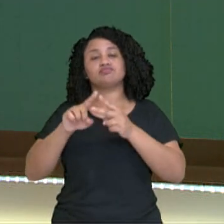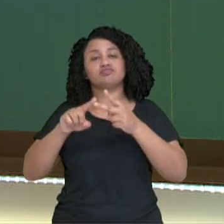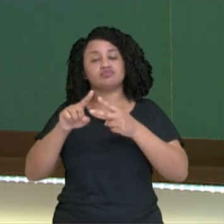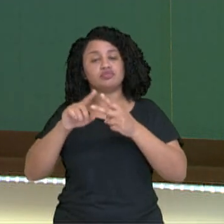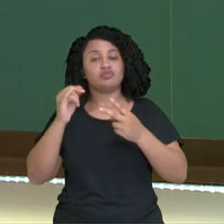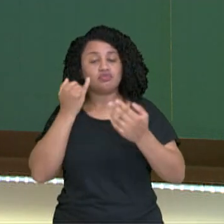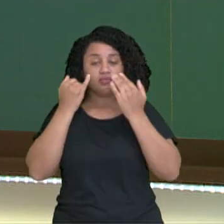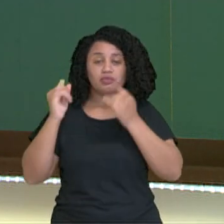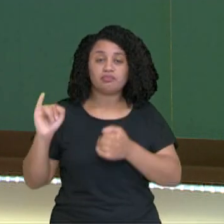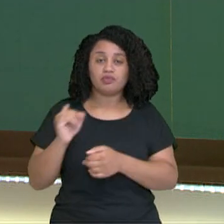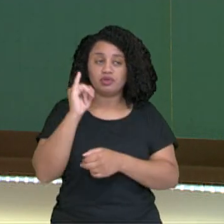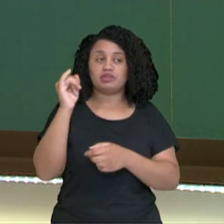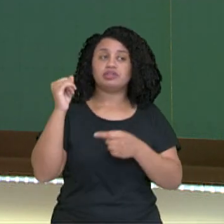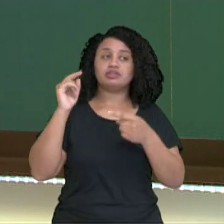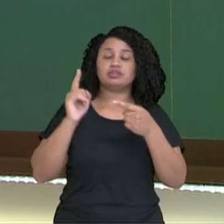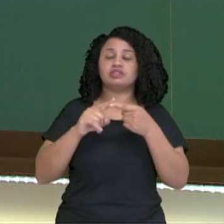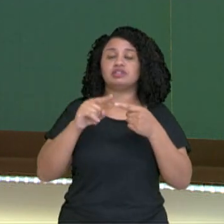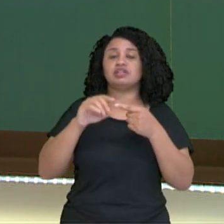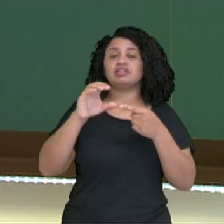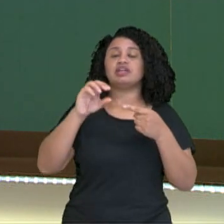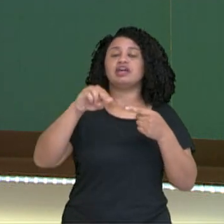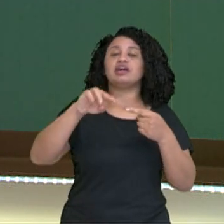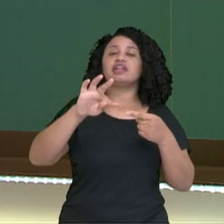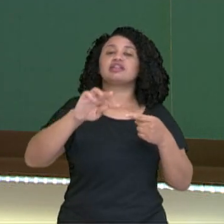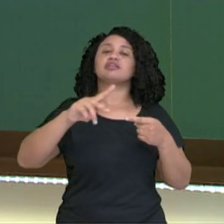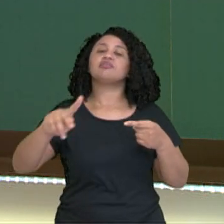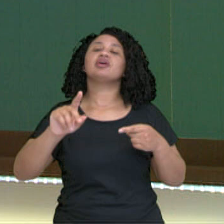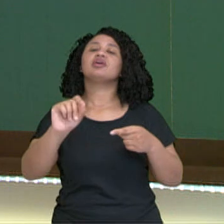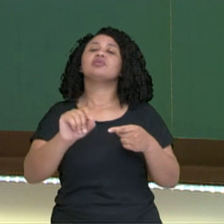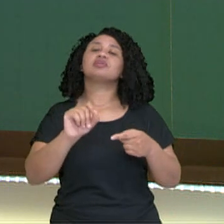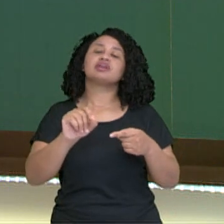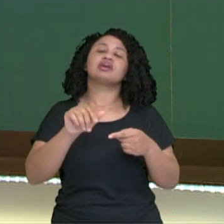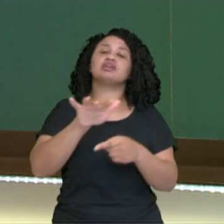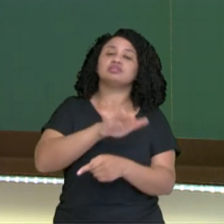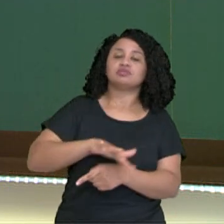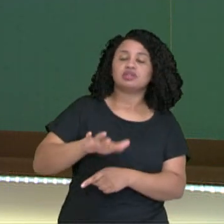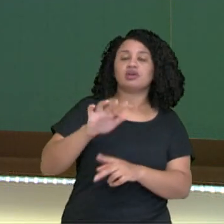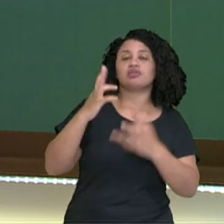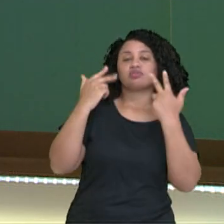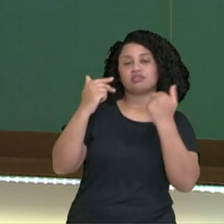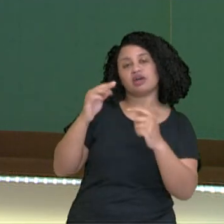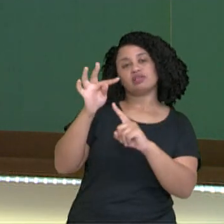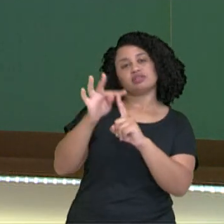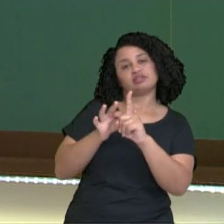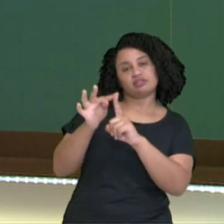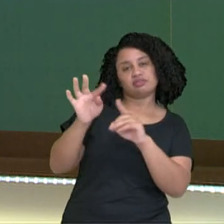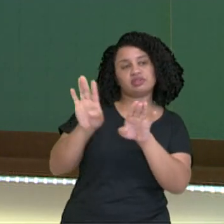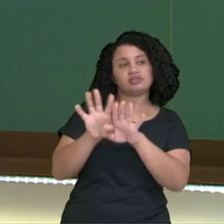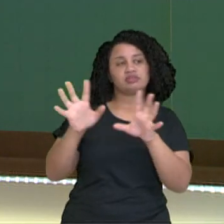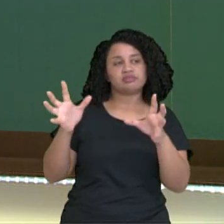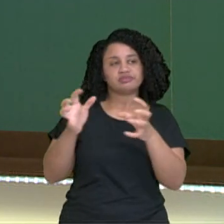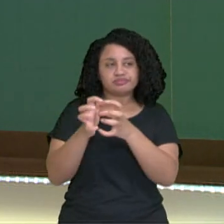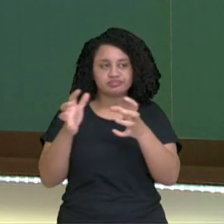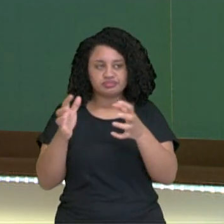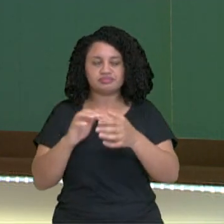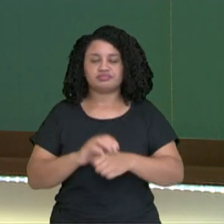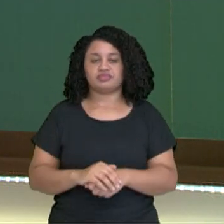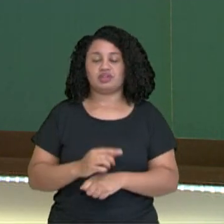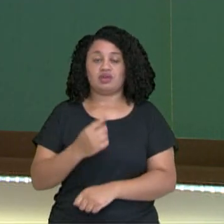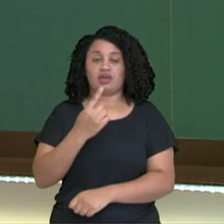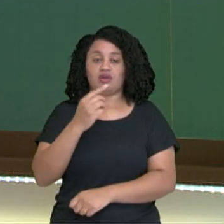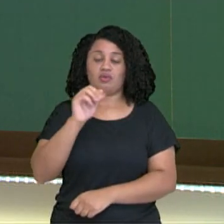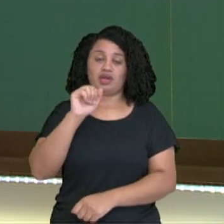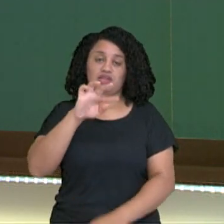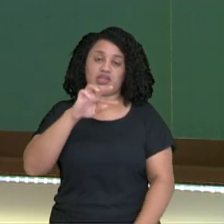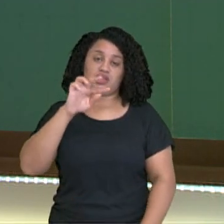volume molar nas CNTP, o que é a CNTP mesmo? Condições normais de temperatura e pressão. Ela corresponde a quê? Pressão de 1